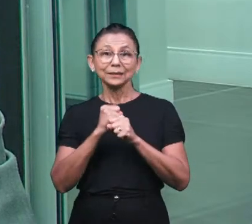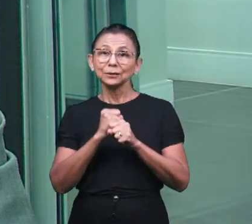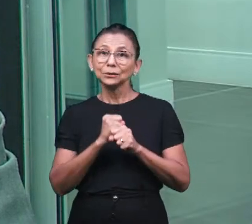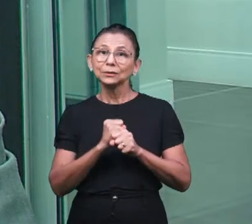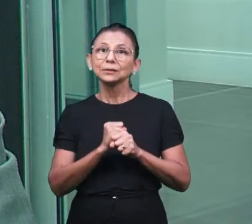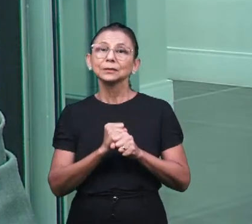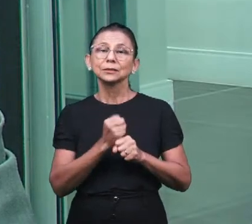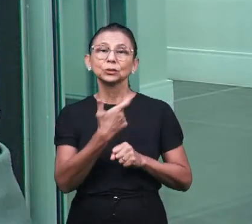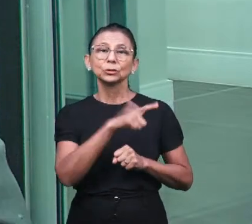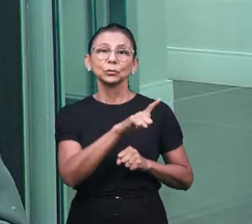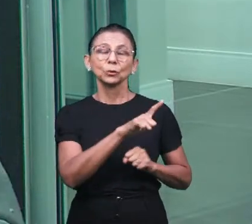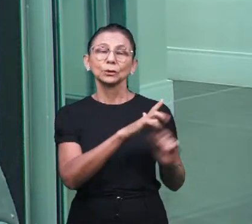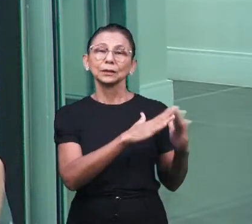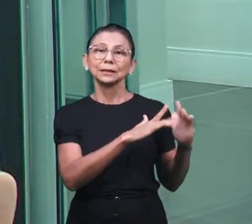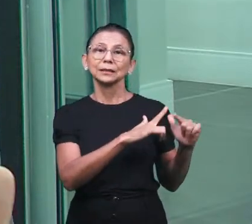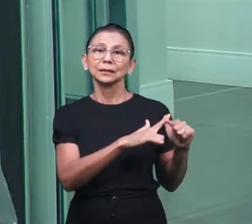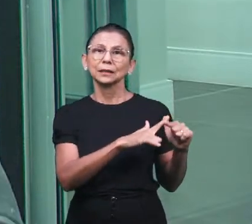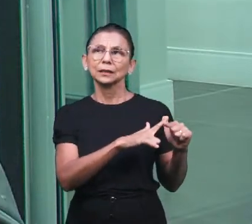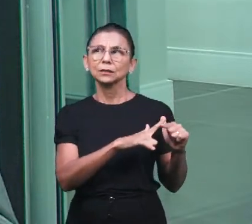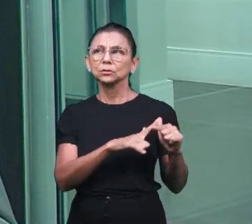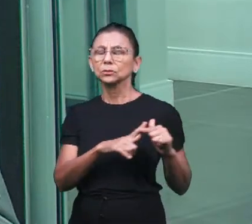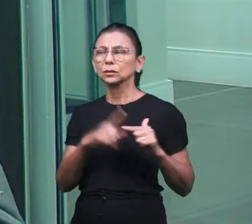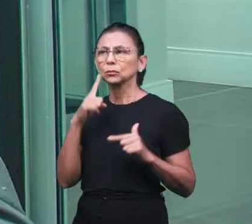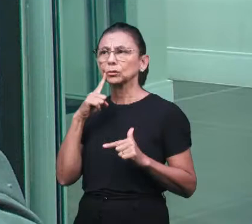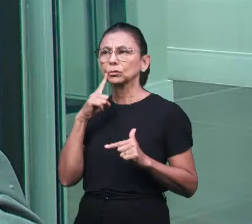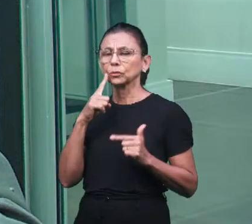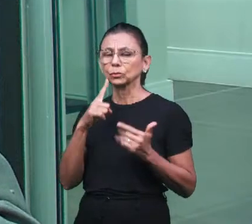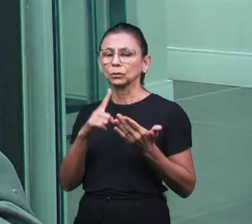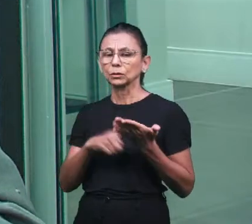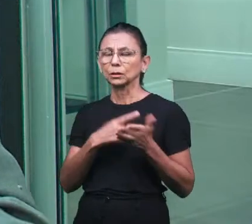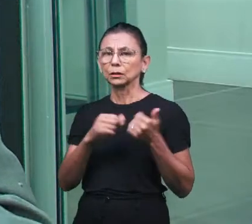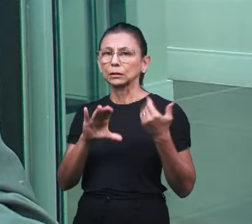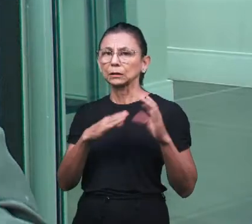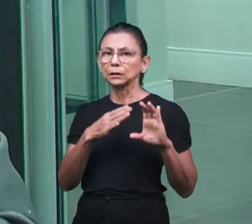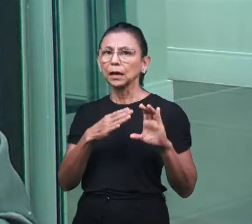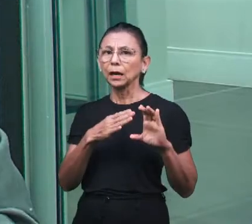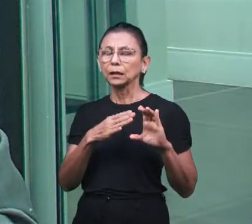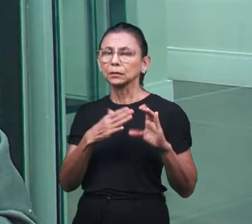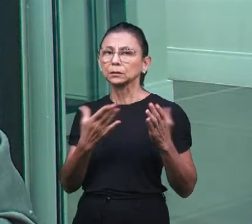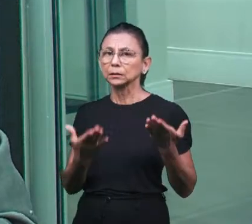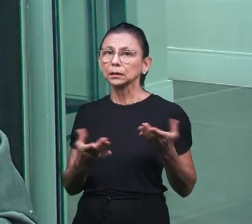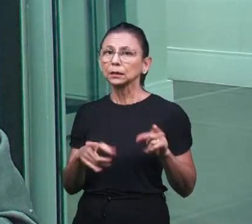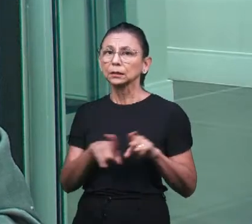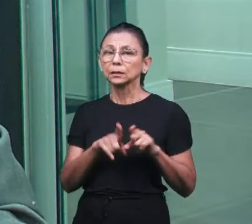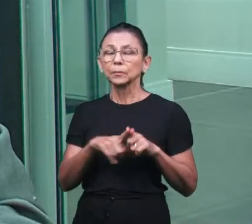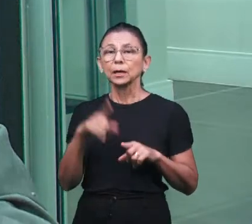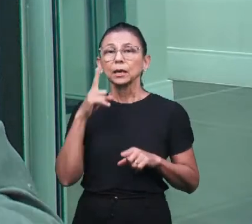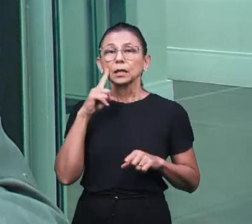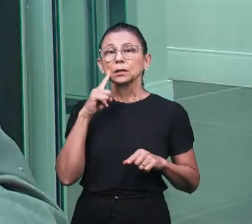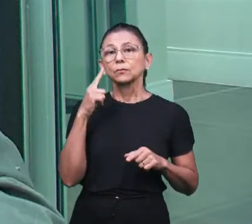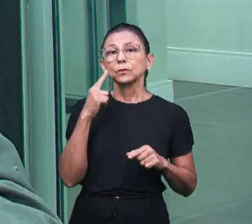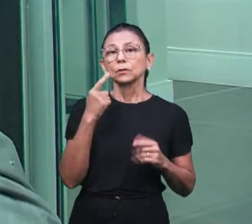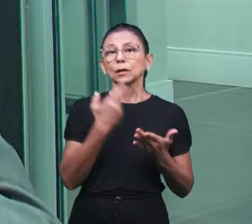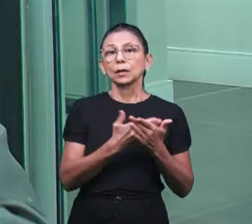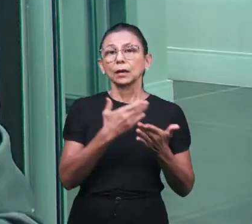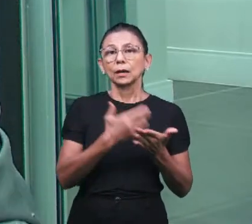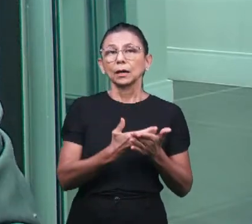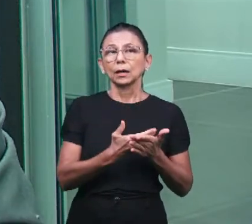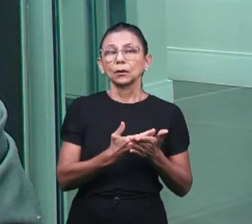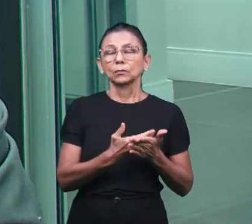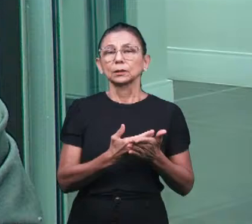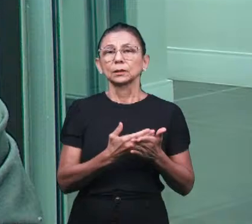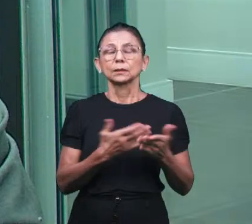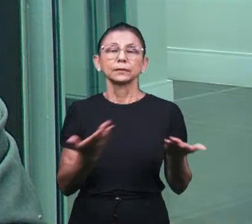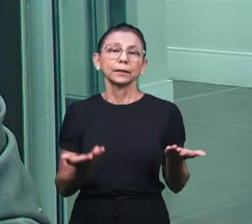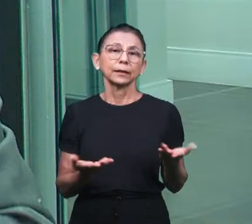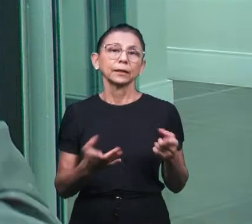com as revelações. E quando ele assistiu aquelas aulas, as aulas de manhã, que foi Igreja, Corpo Vivo, né? Depois a obra